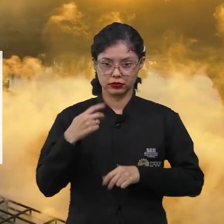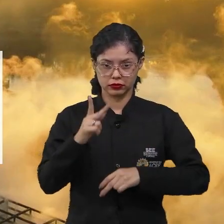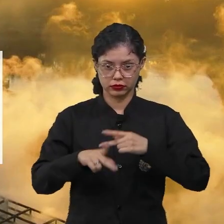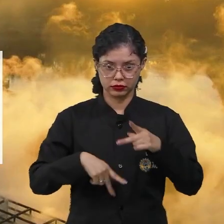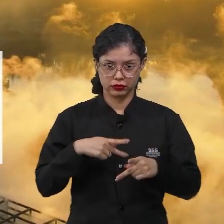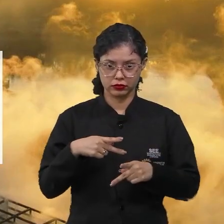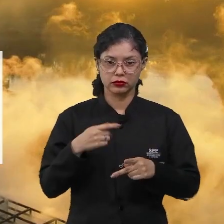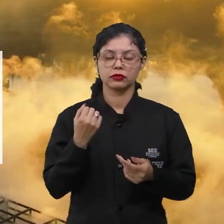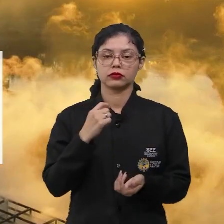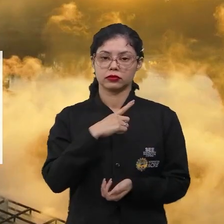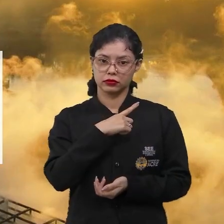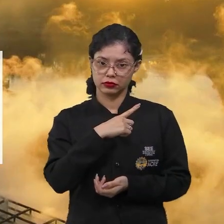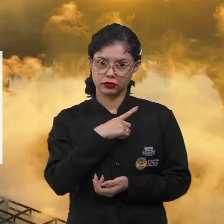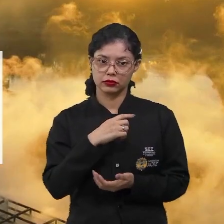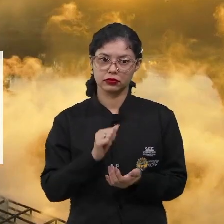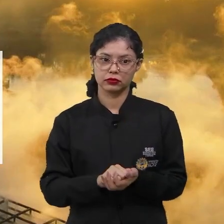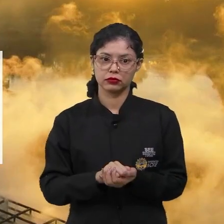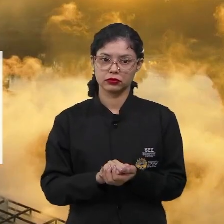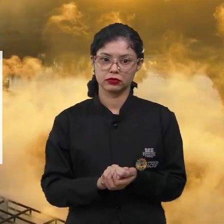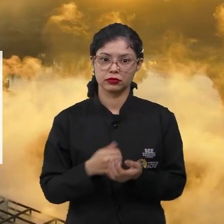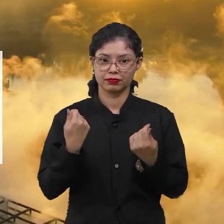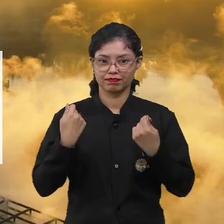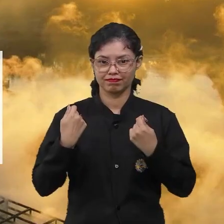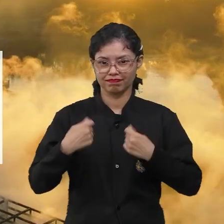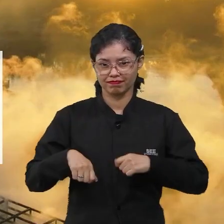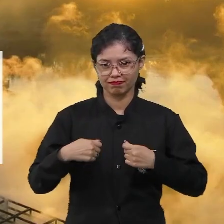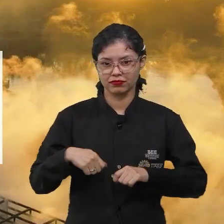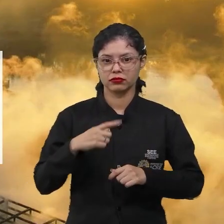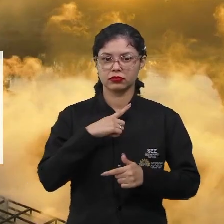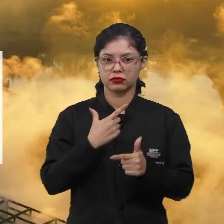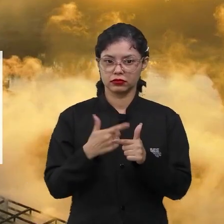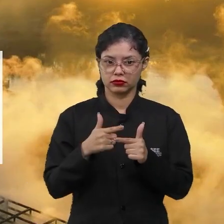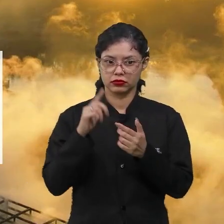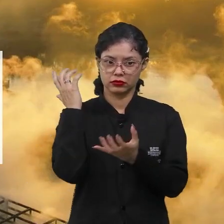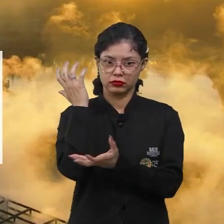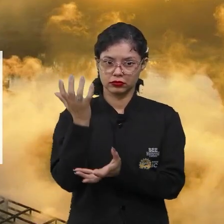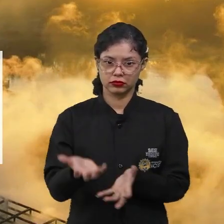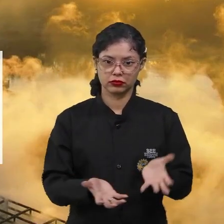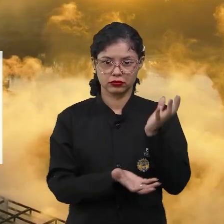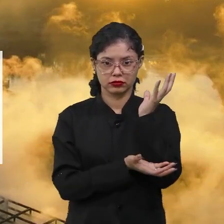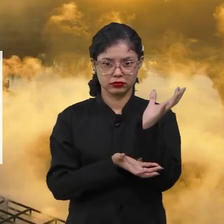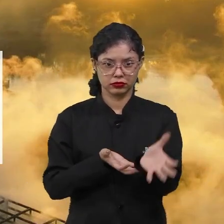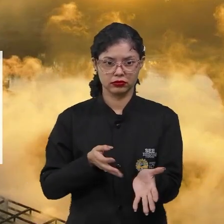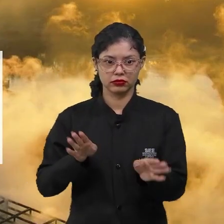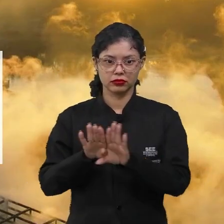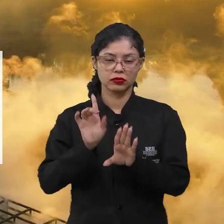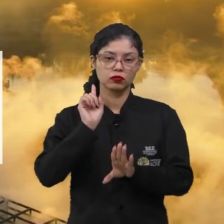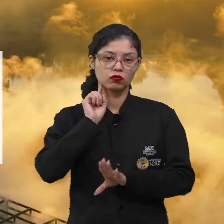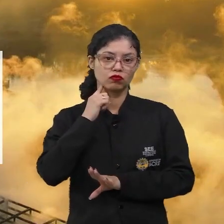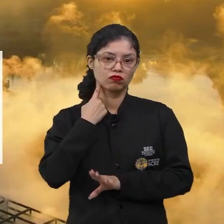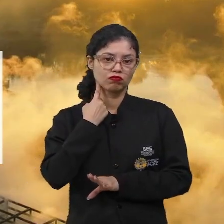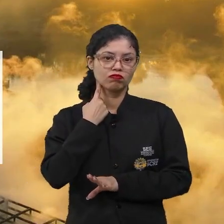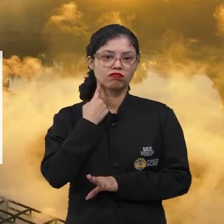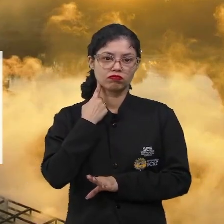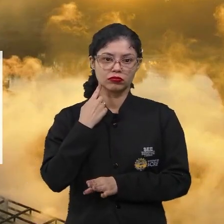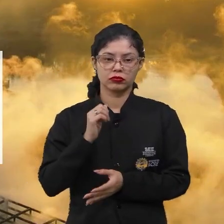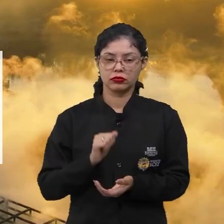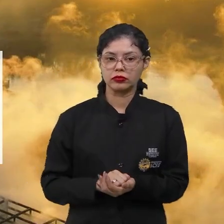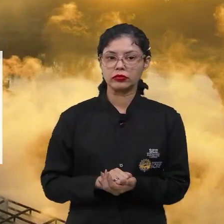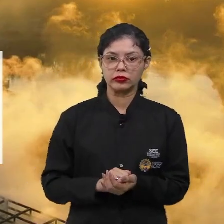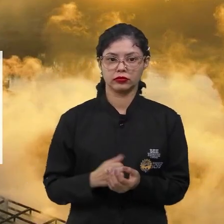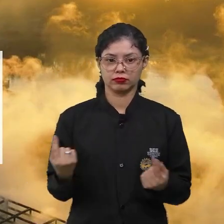óbvio, pressiona ecossistemas, gera desmatamento e poluição, criando tensão